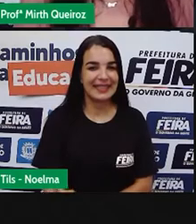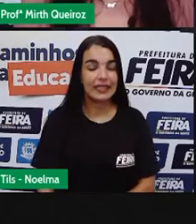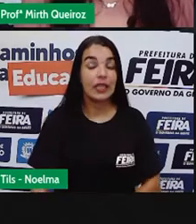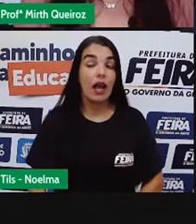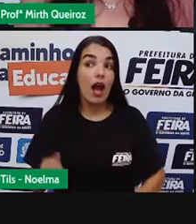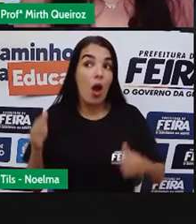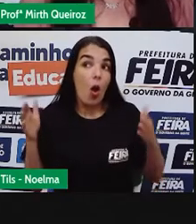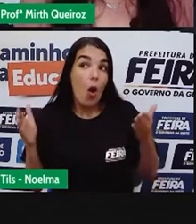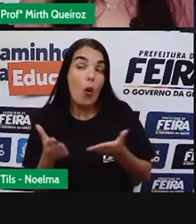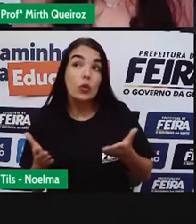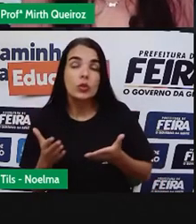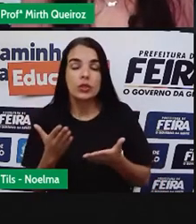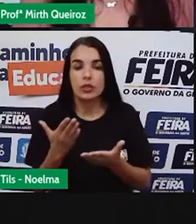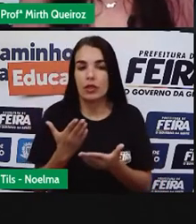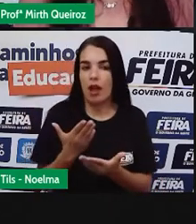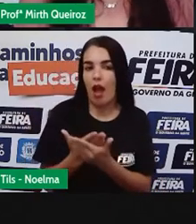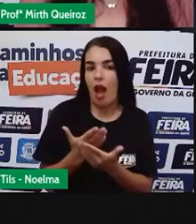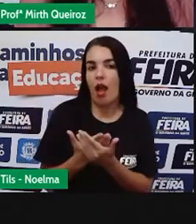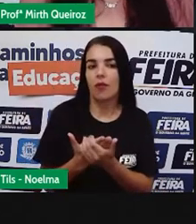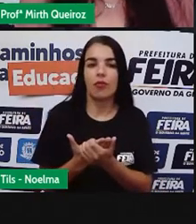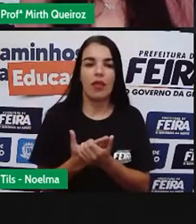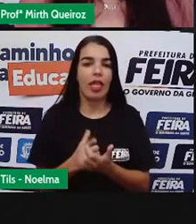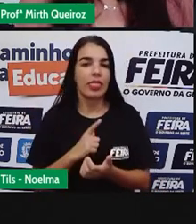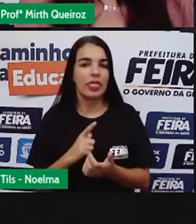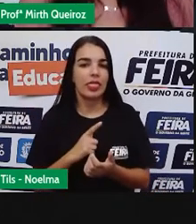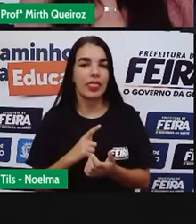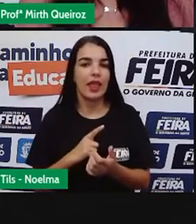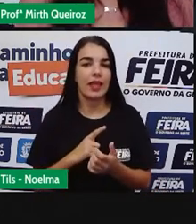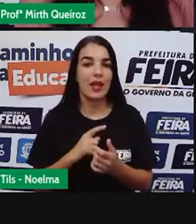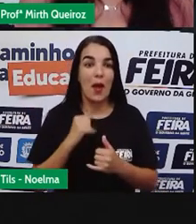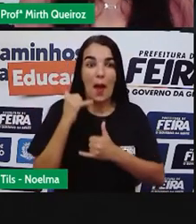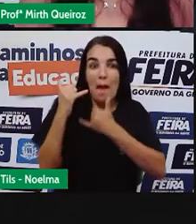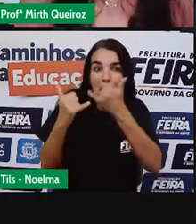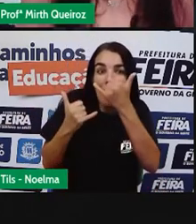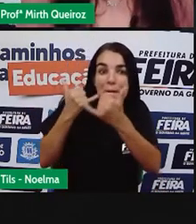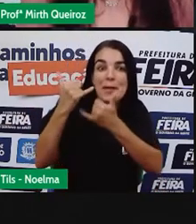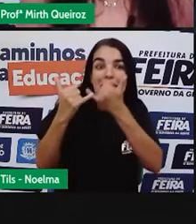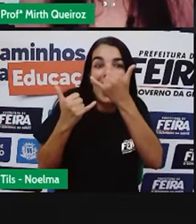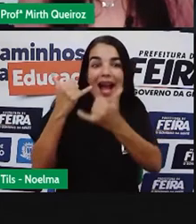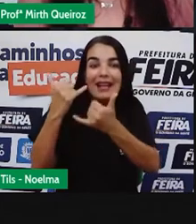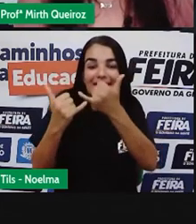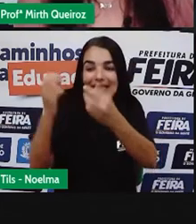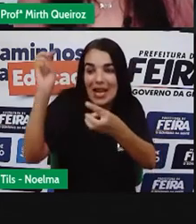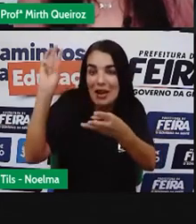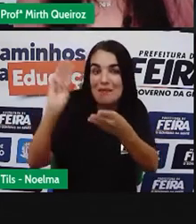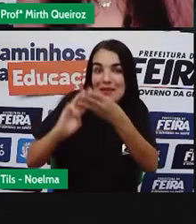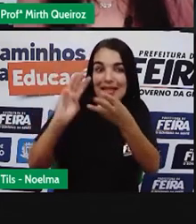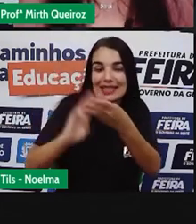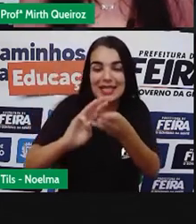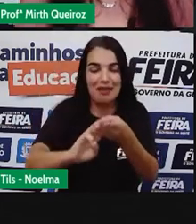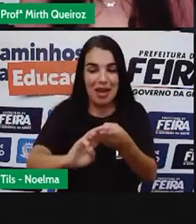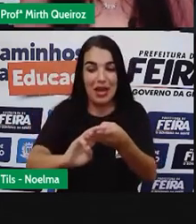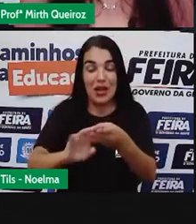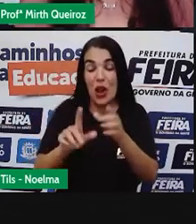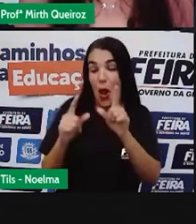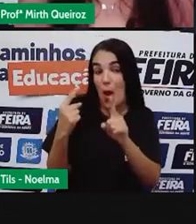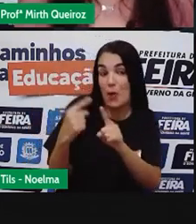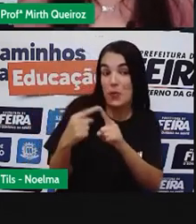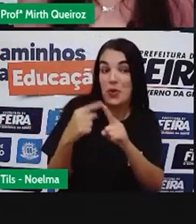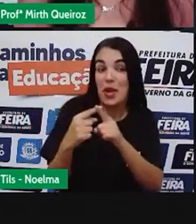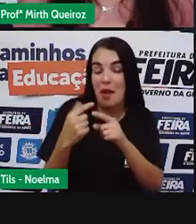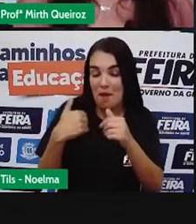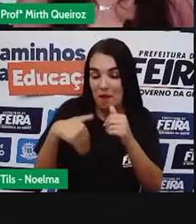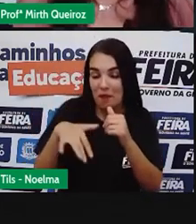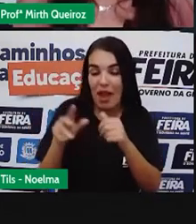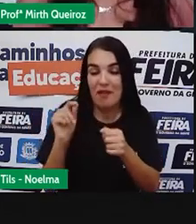Na aula de hoje, nós teremos uma gincana matemática, onde nós